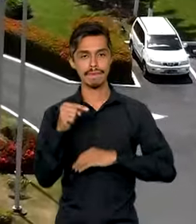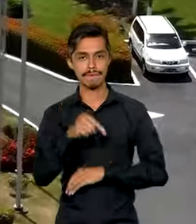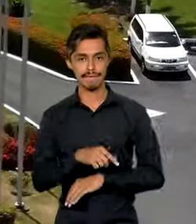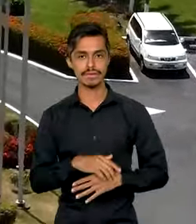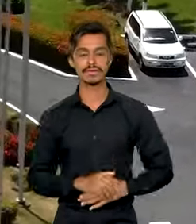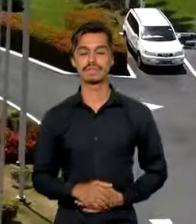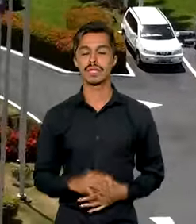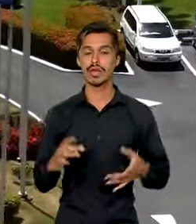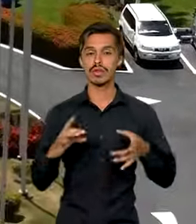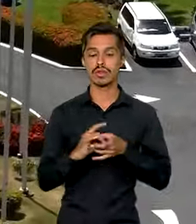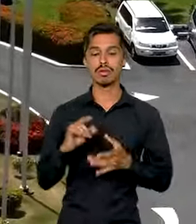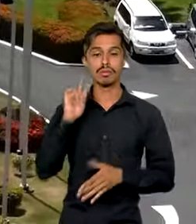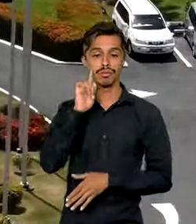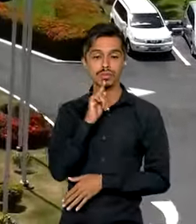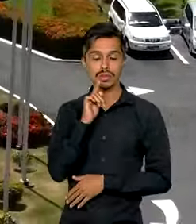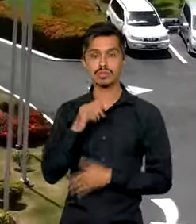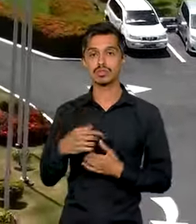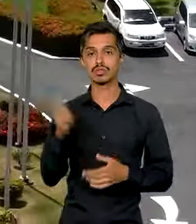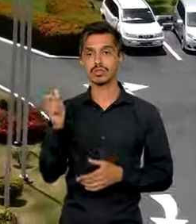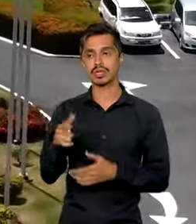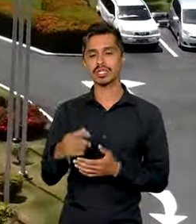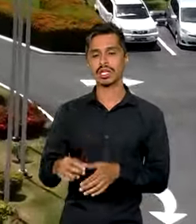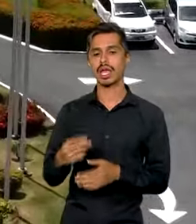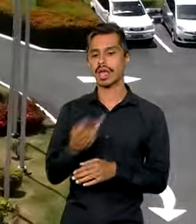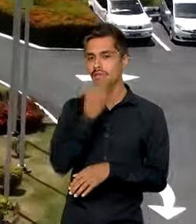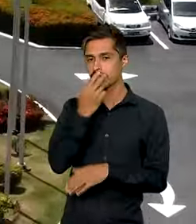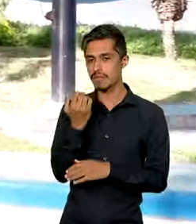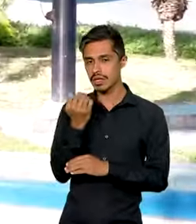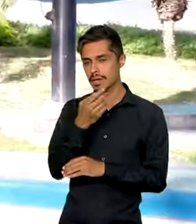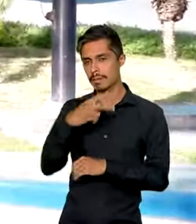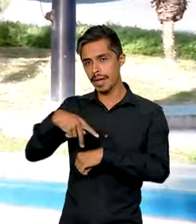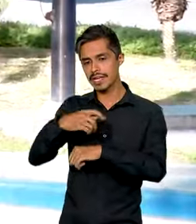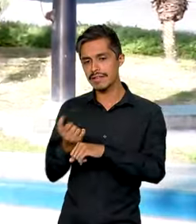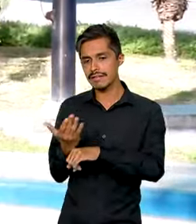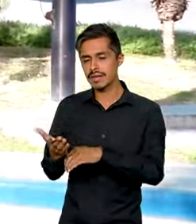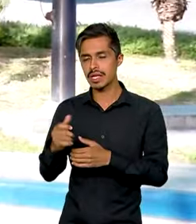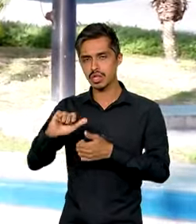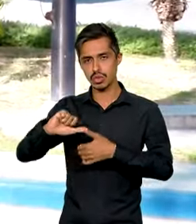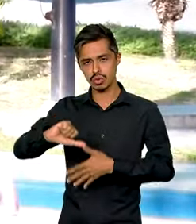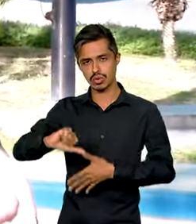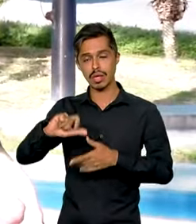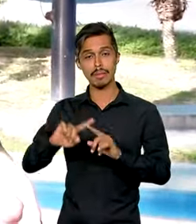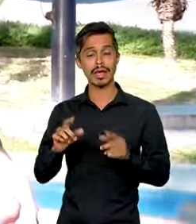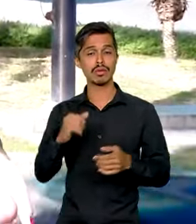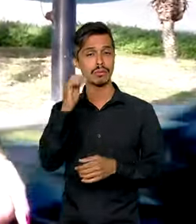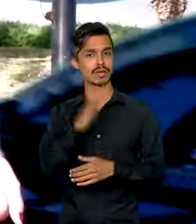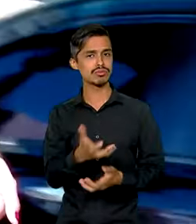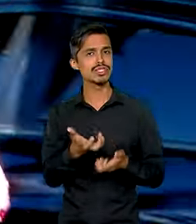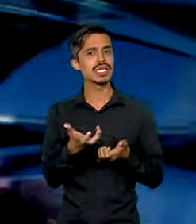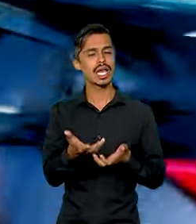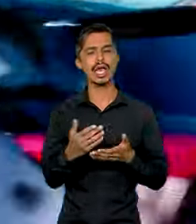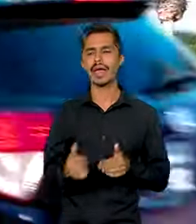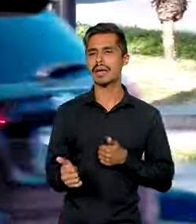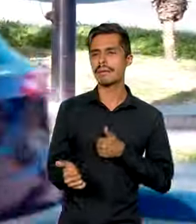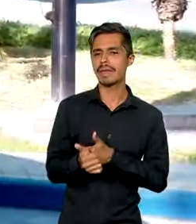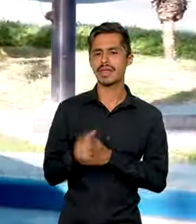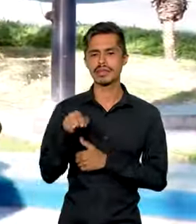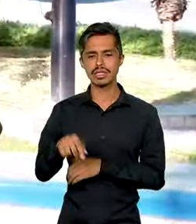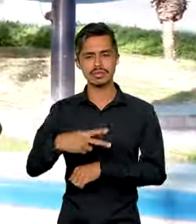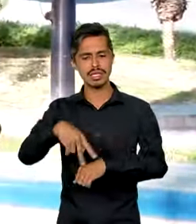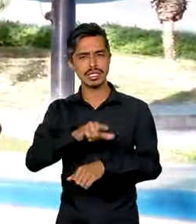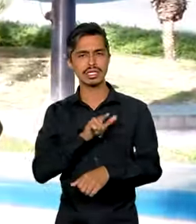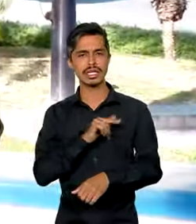mais ligados aos Estados Unidos do que aos vizinhos sul-americanos só que o Brasil Quer se reaproximar desses países que tem